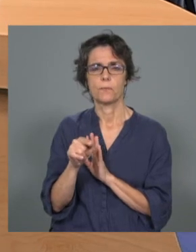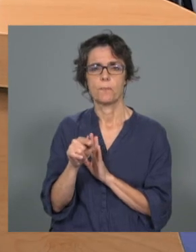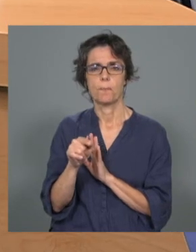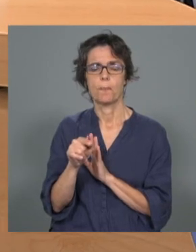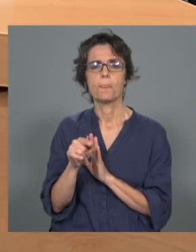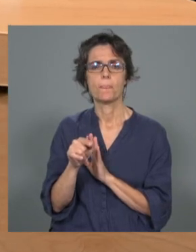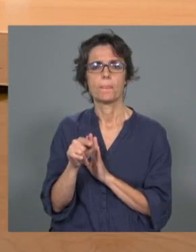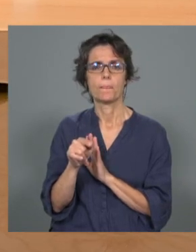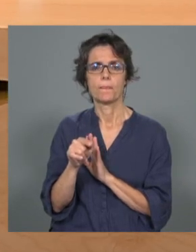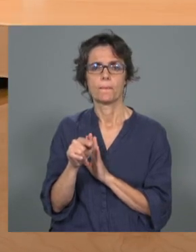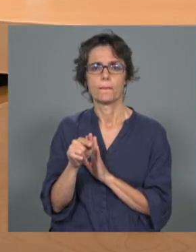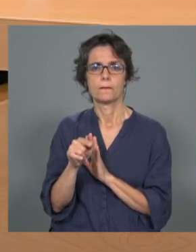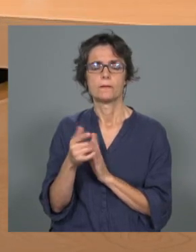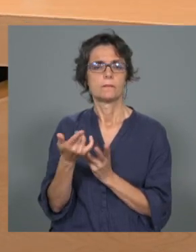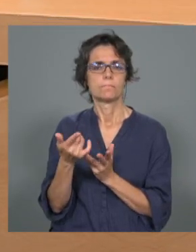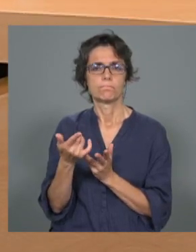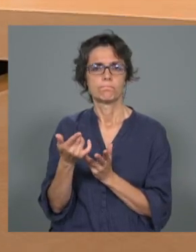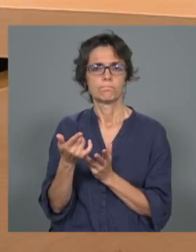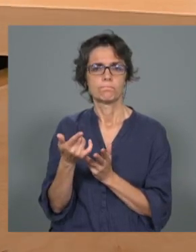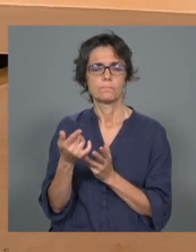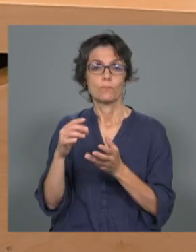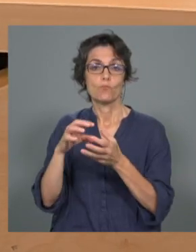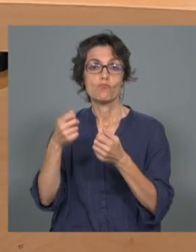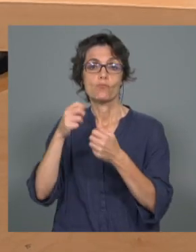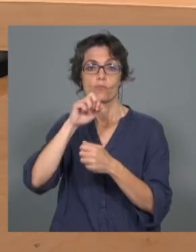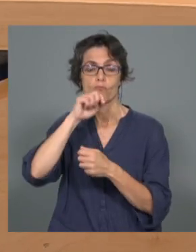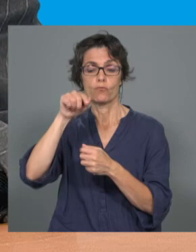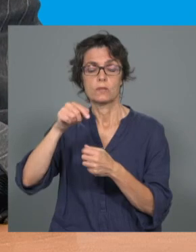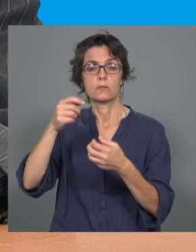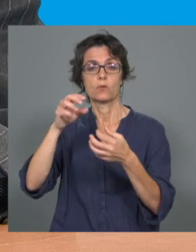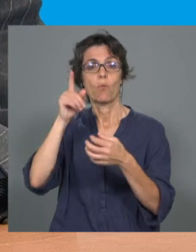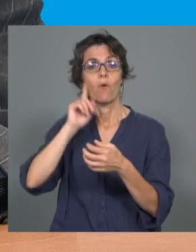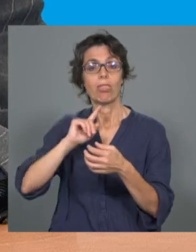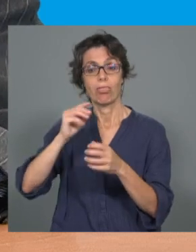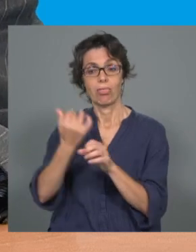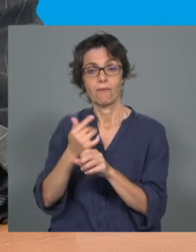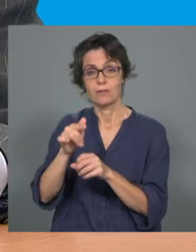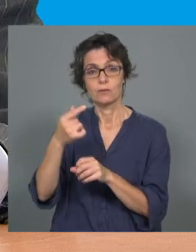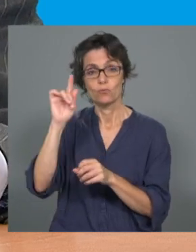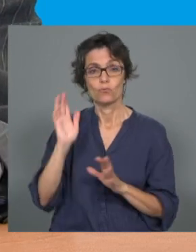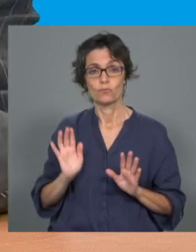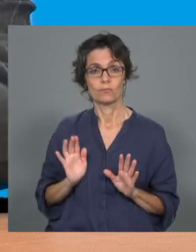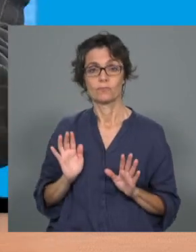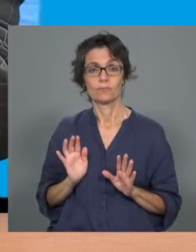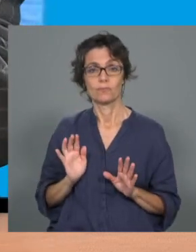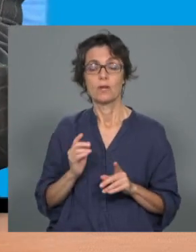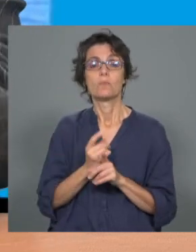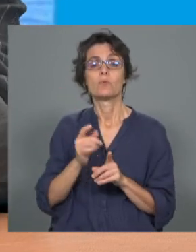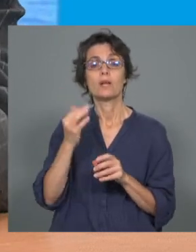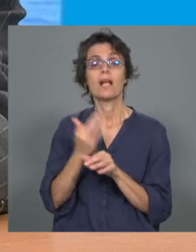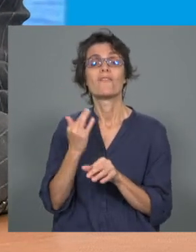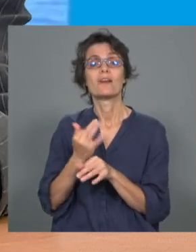consistência nenhuma às datas desta festa. Esta festa entrou de forma